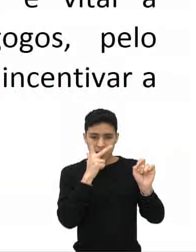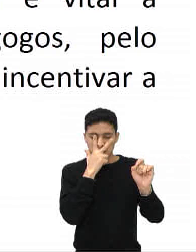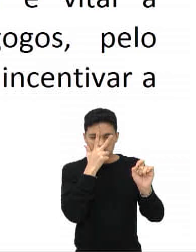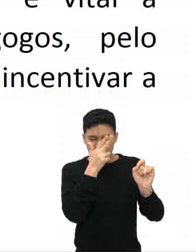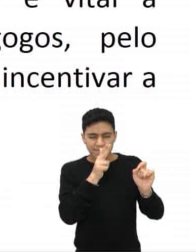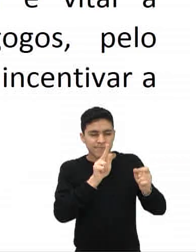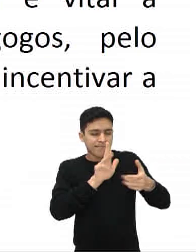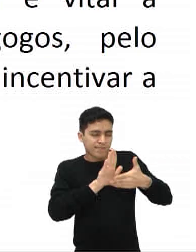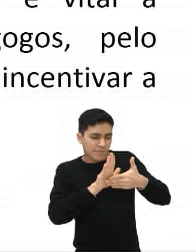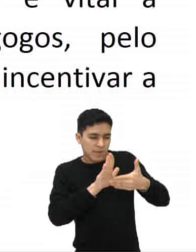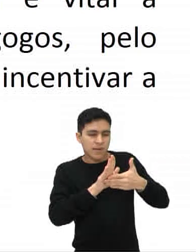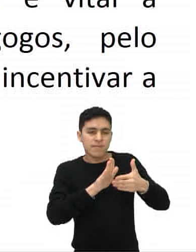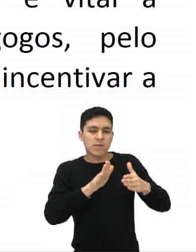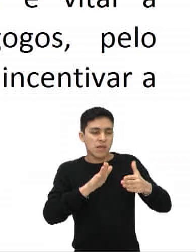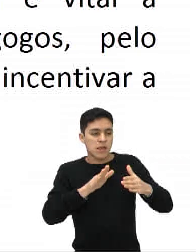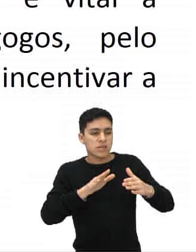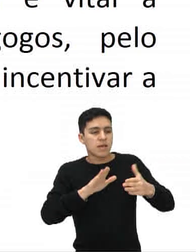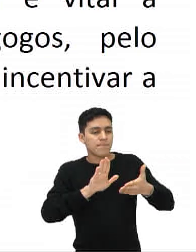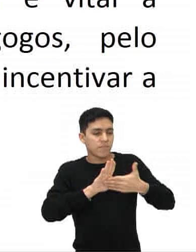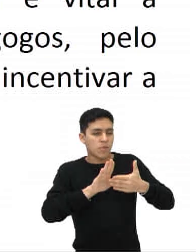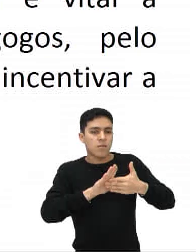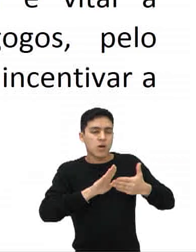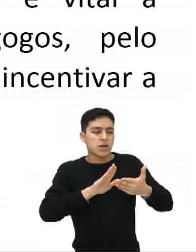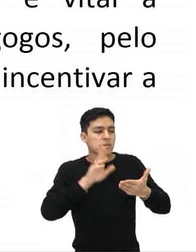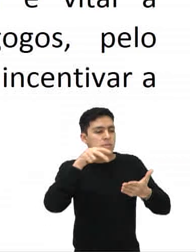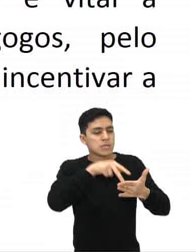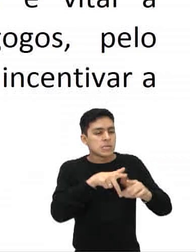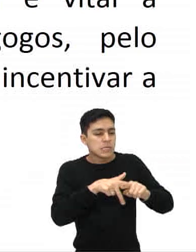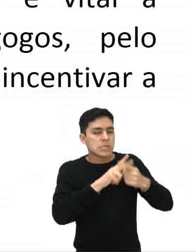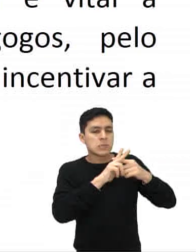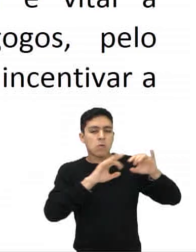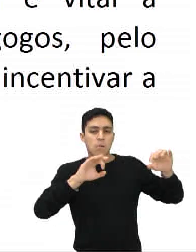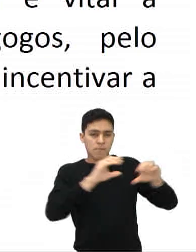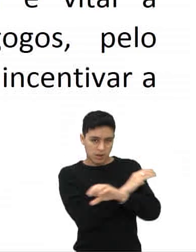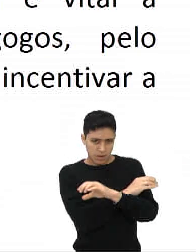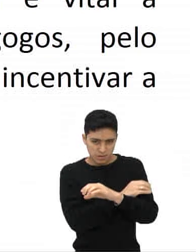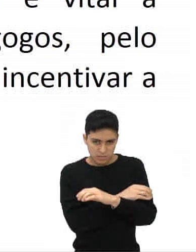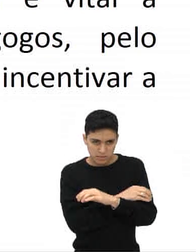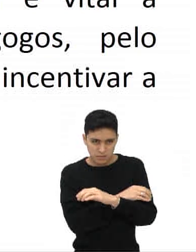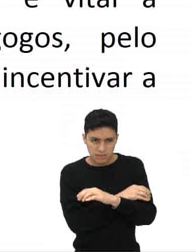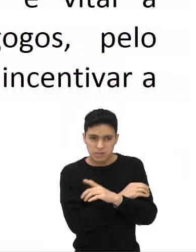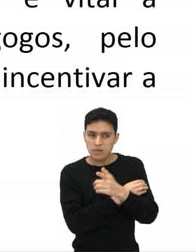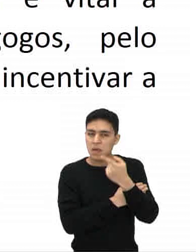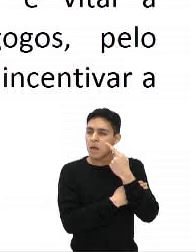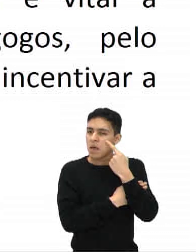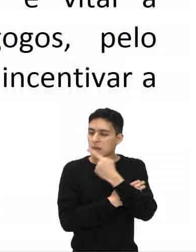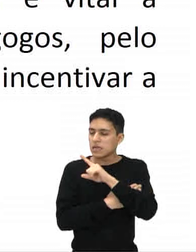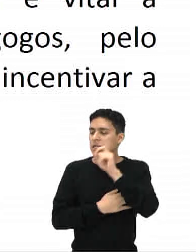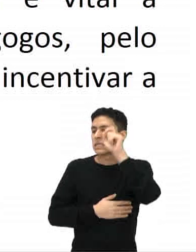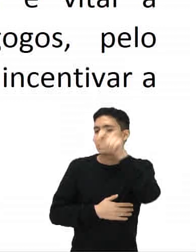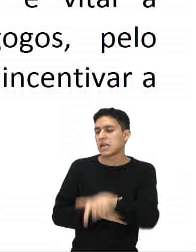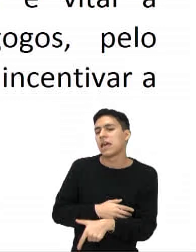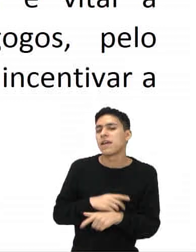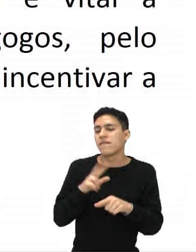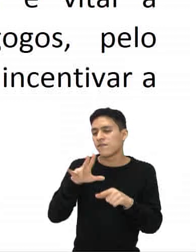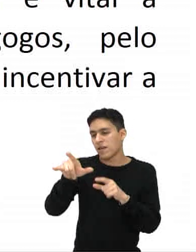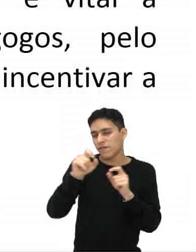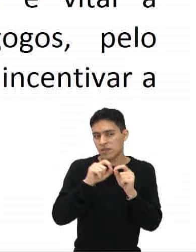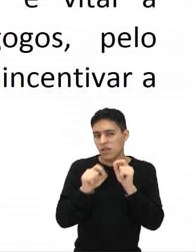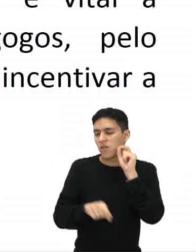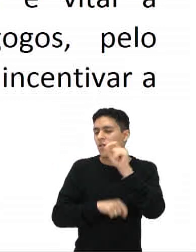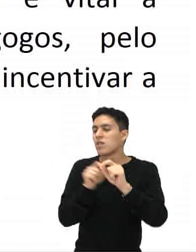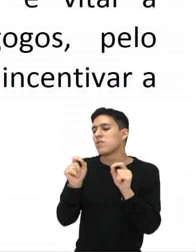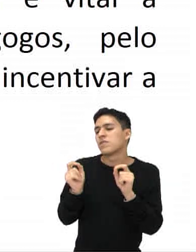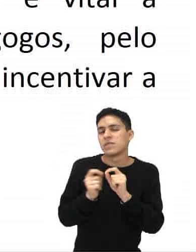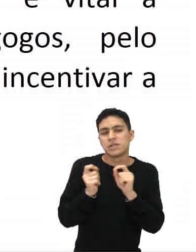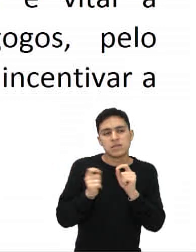uma proposta de intervenção completa. Ela responde essas perguntinhas aqui, quem vai fazer, o que